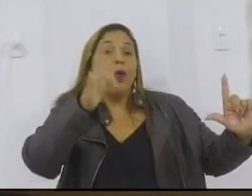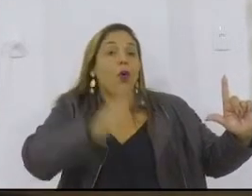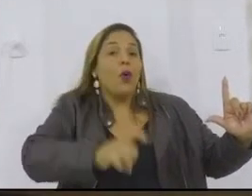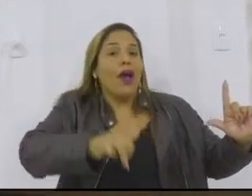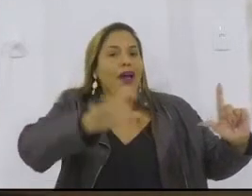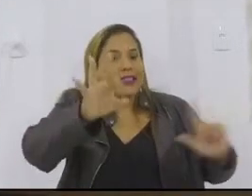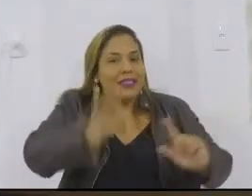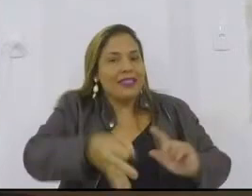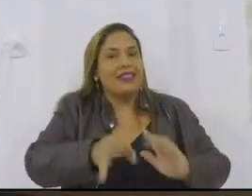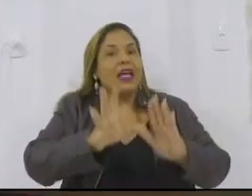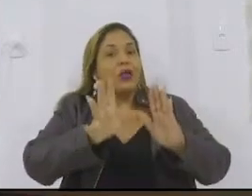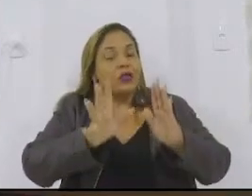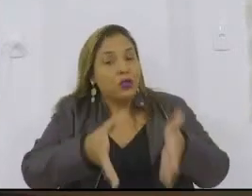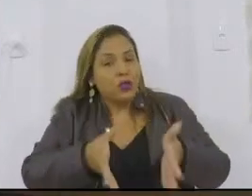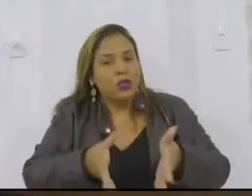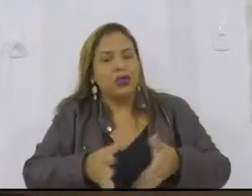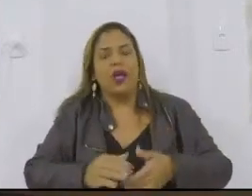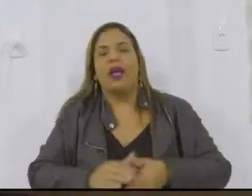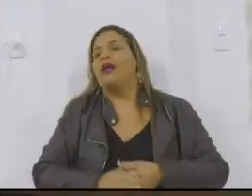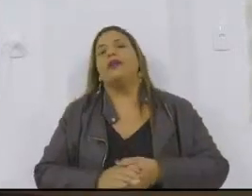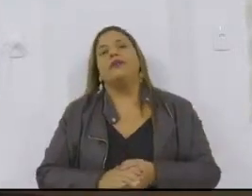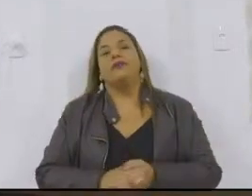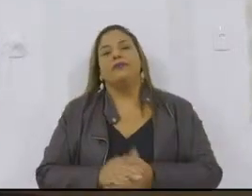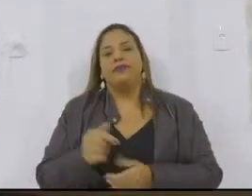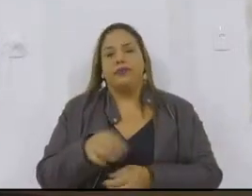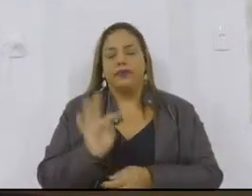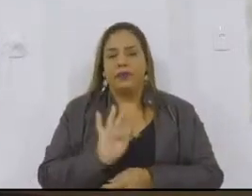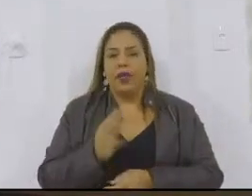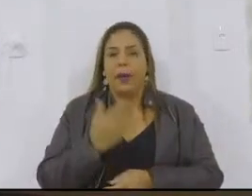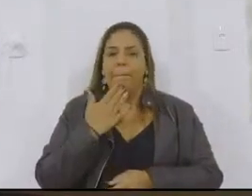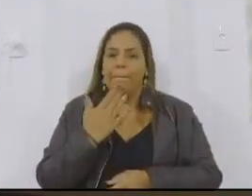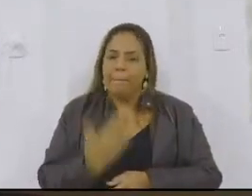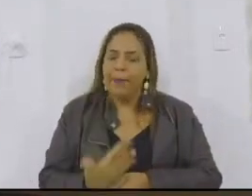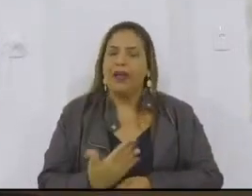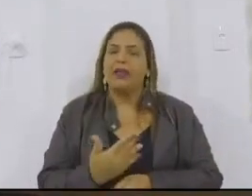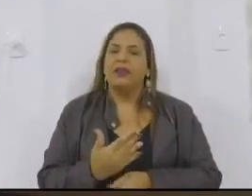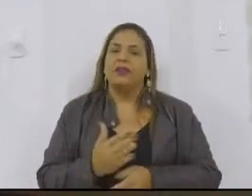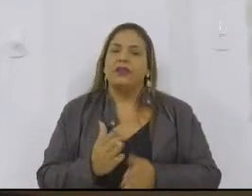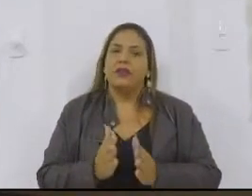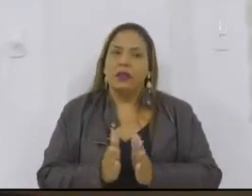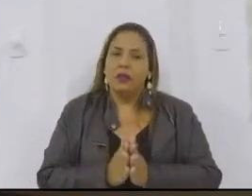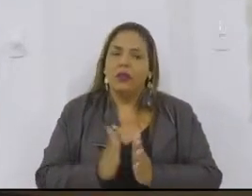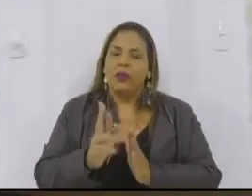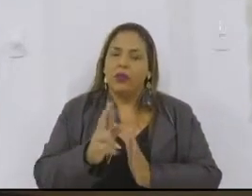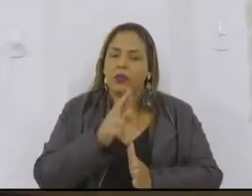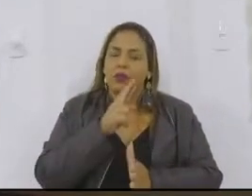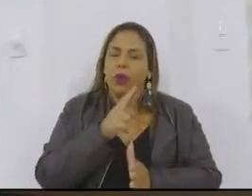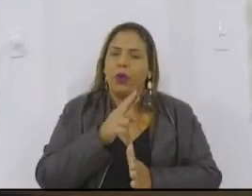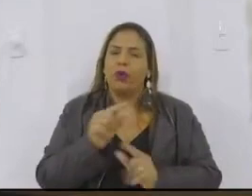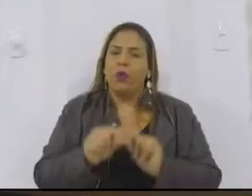e objetivando fomentar a economia e o turismo da nossa cidade, solicito o atendimento dessa proposição.